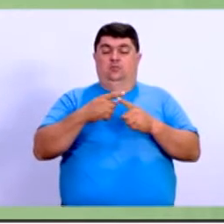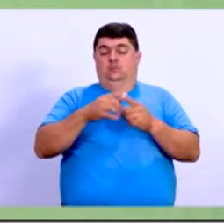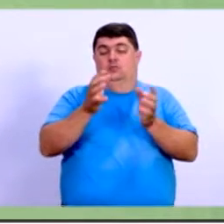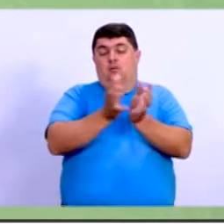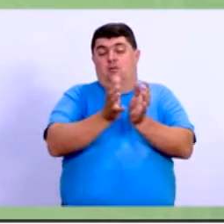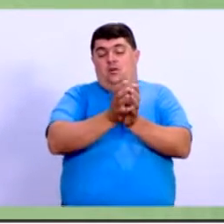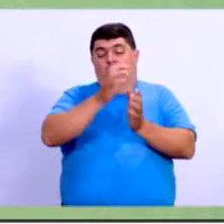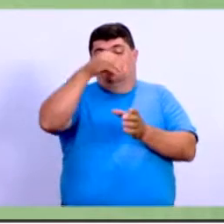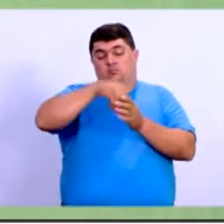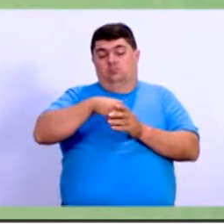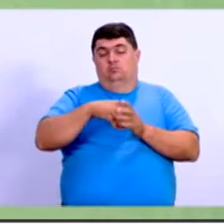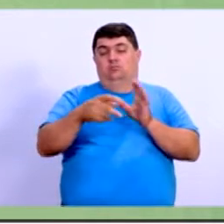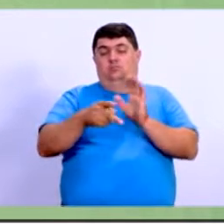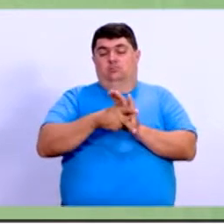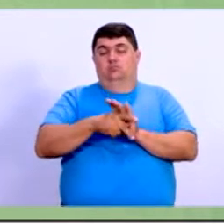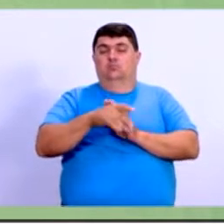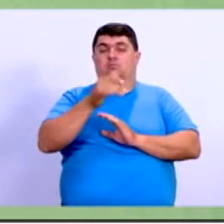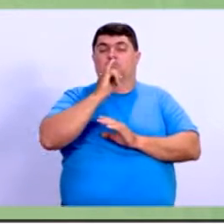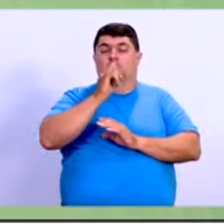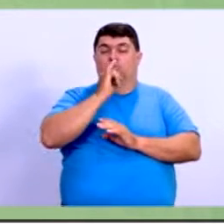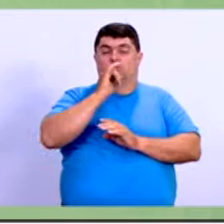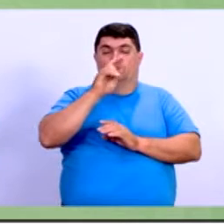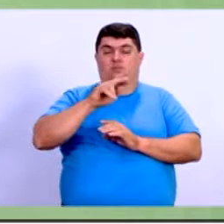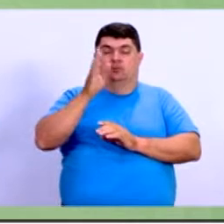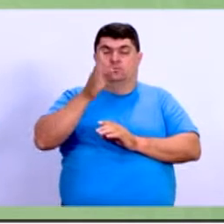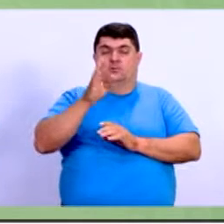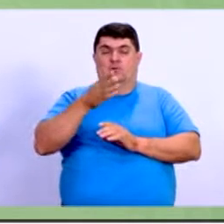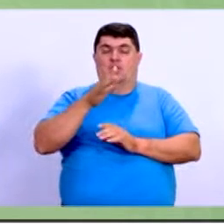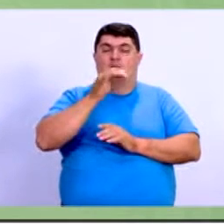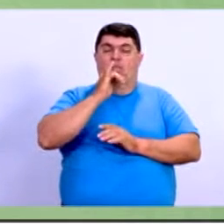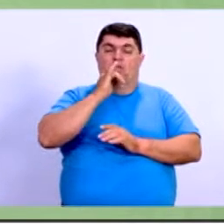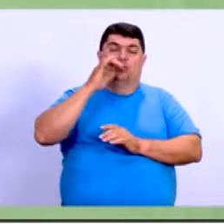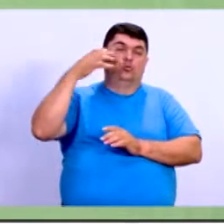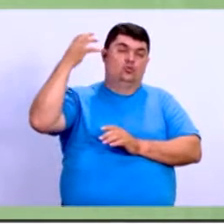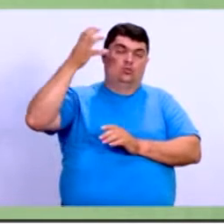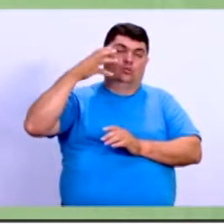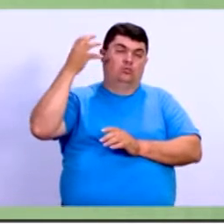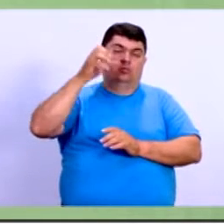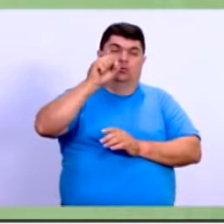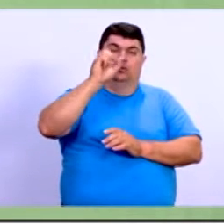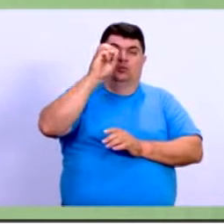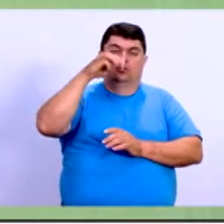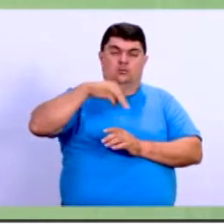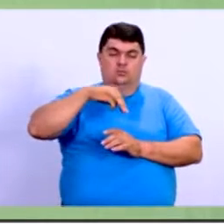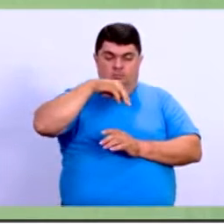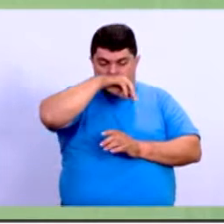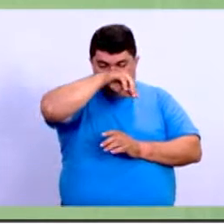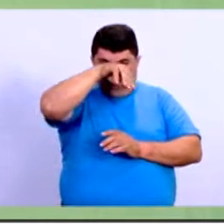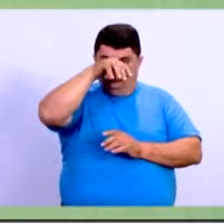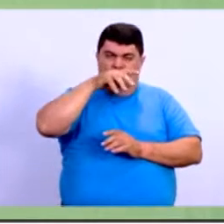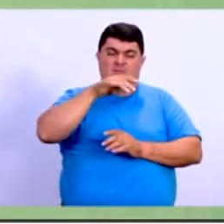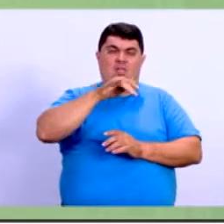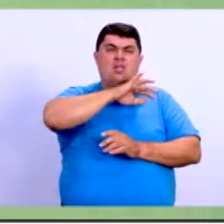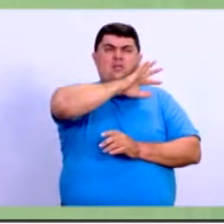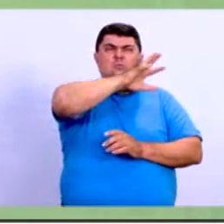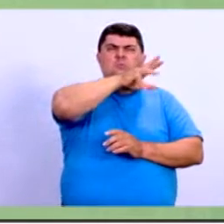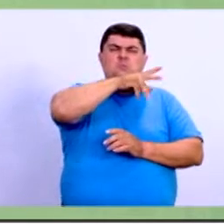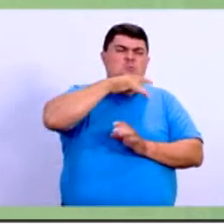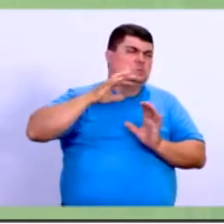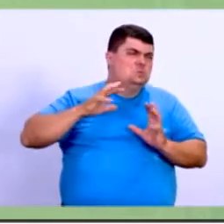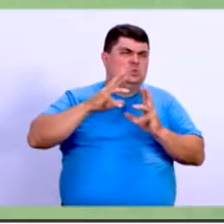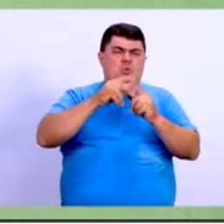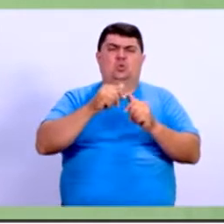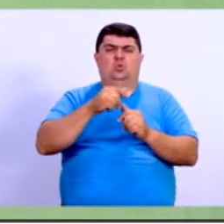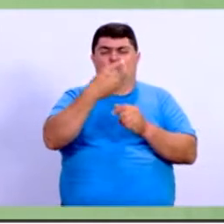ele está. E o exemplo que nós usamos foi do som, né? Do som que o animal emite. Todo animal emite um